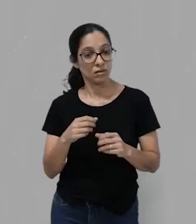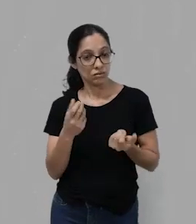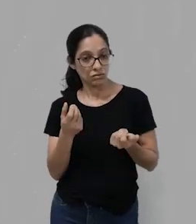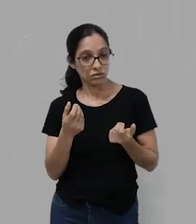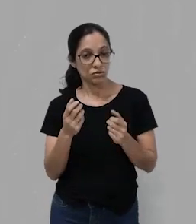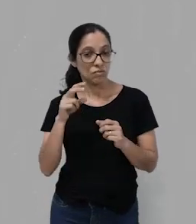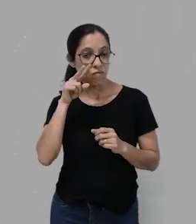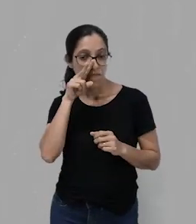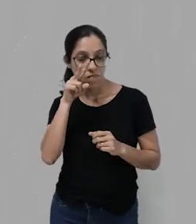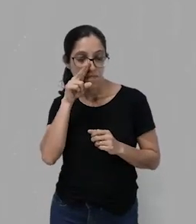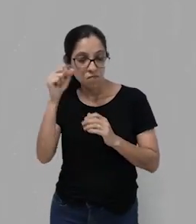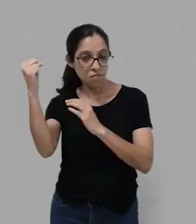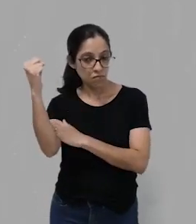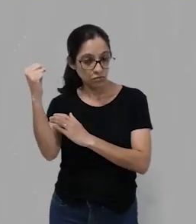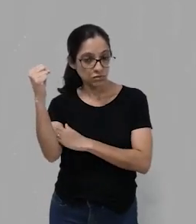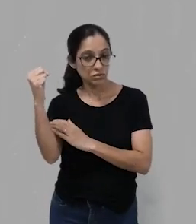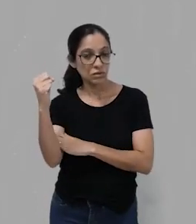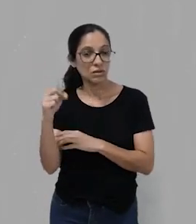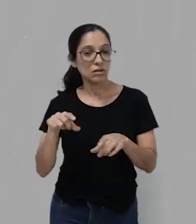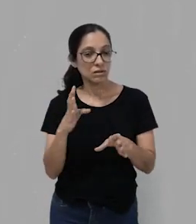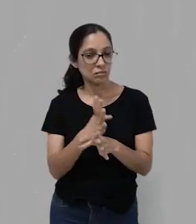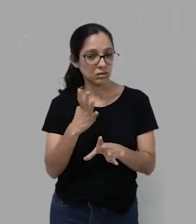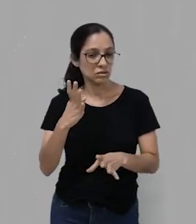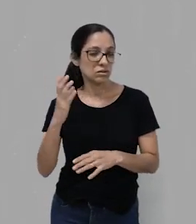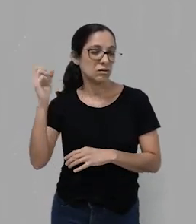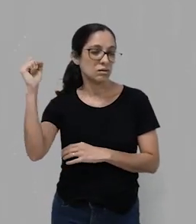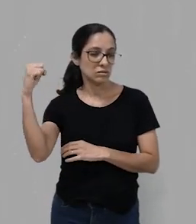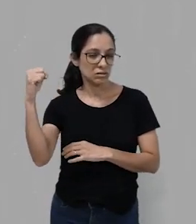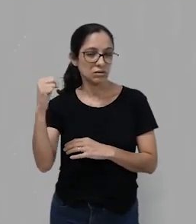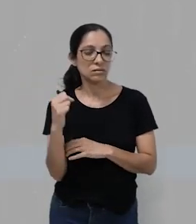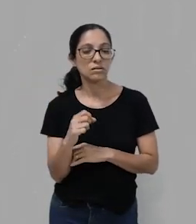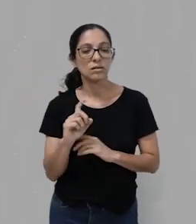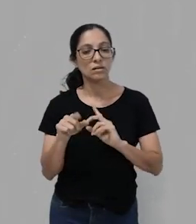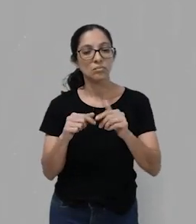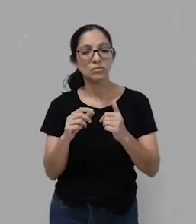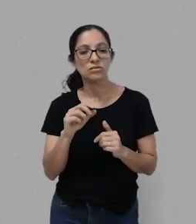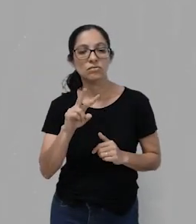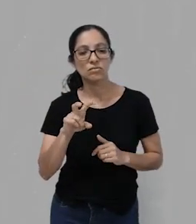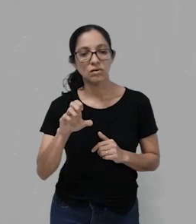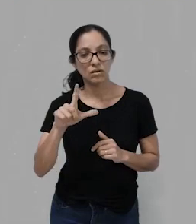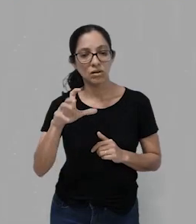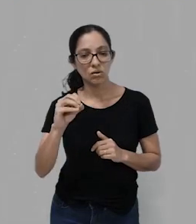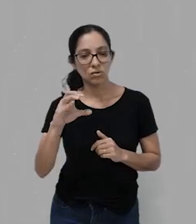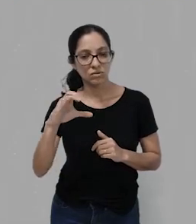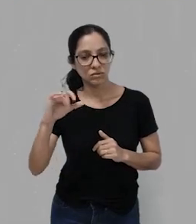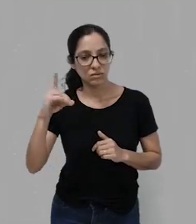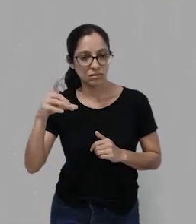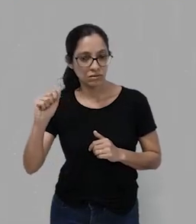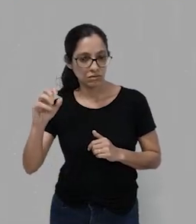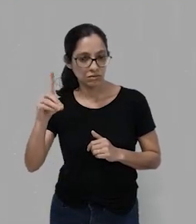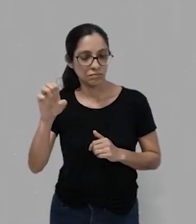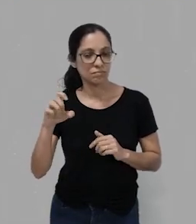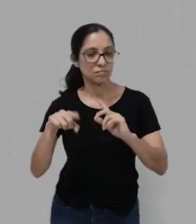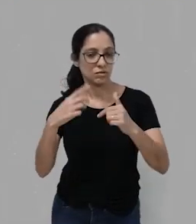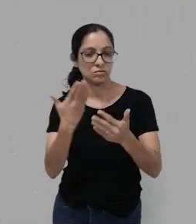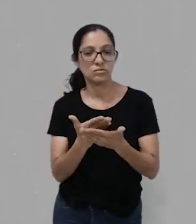resistência. Na próxima aula nós iremos falar de flexibilidade e de velocidade. Vamos para cima, hein?